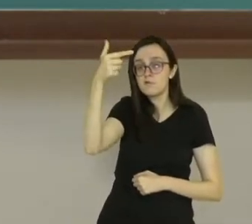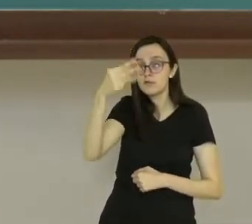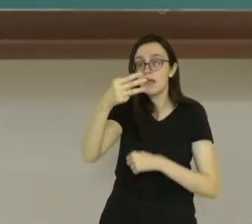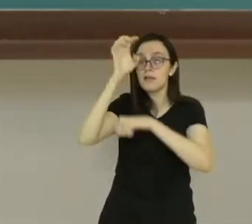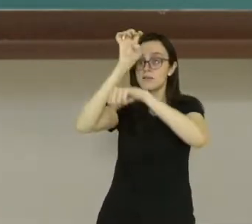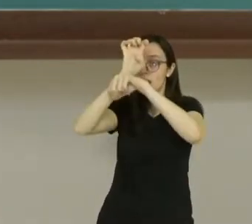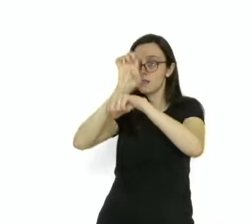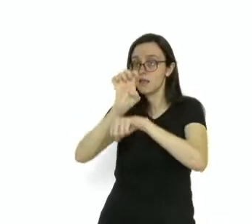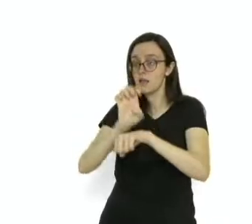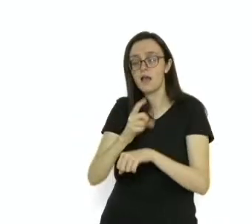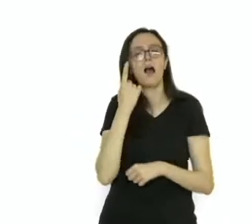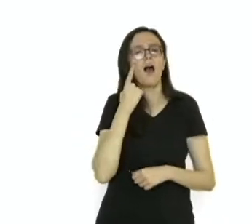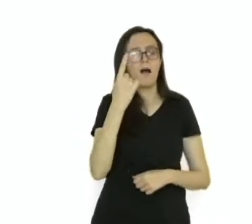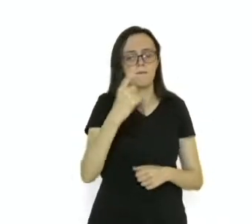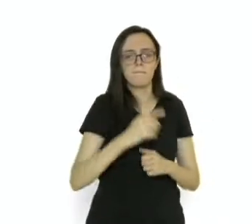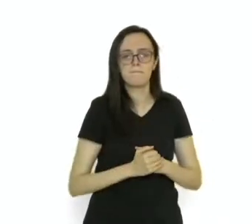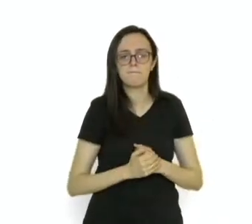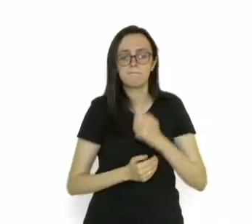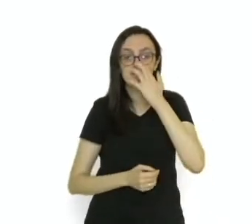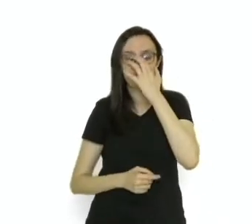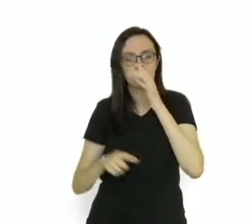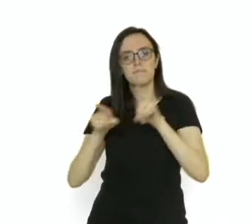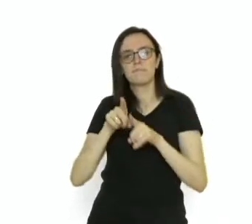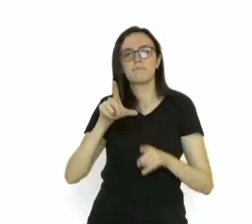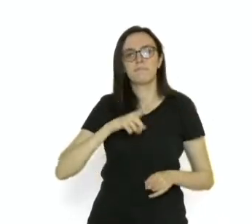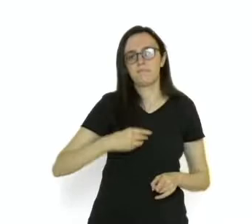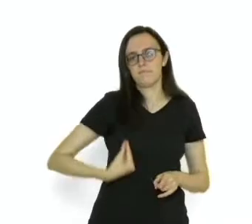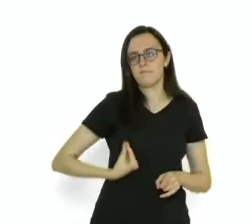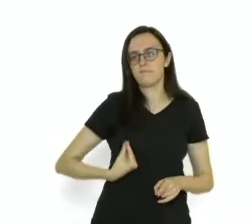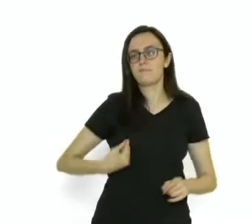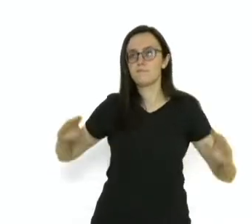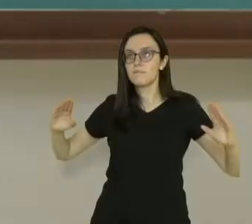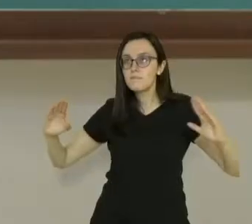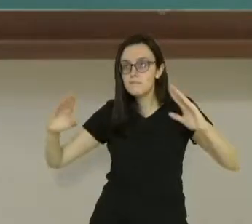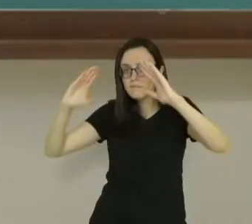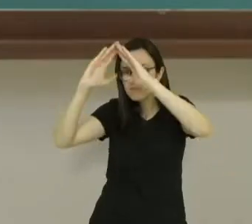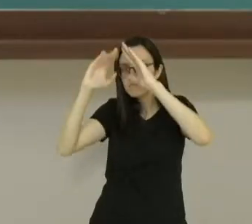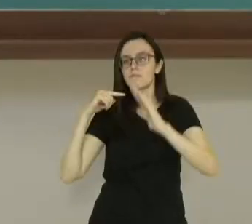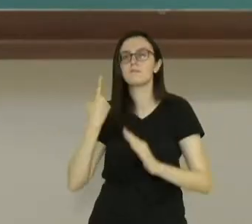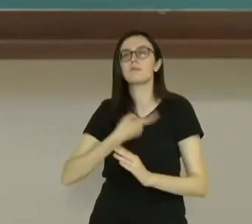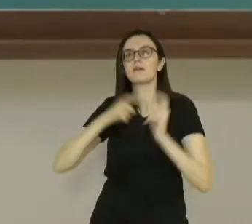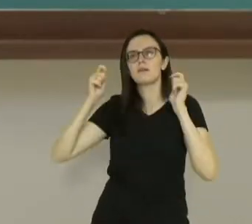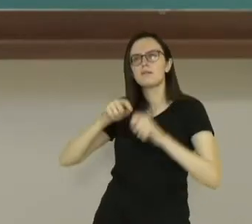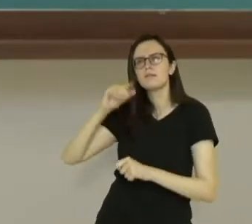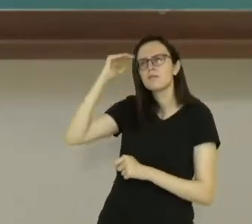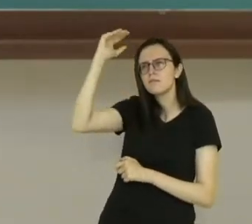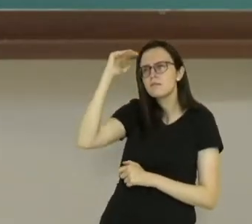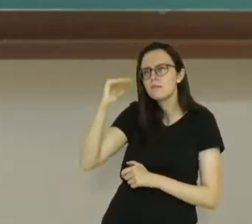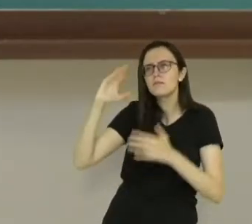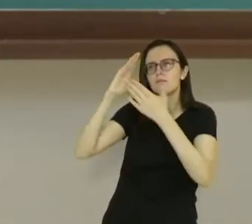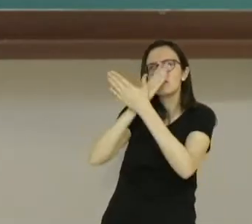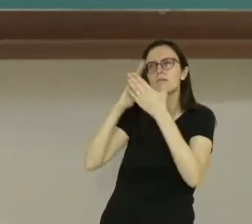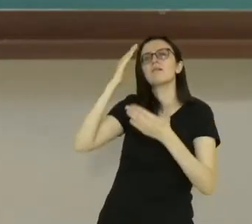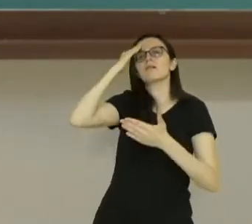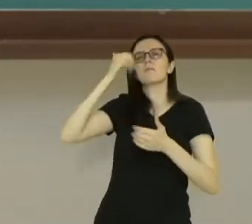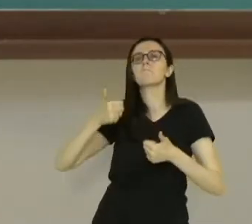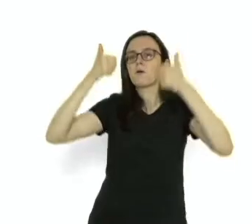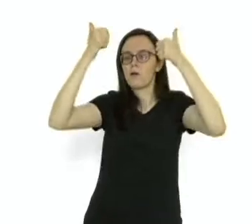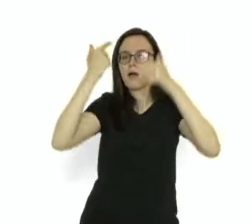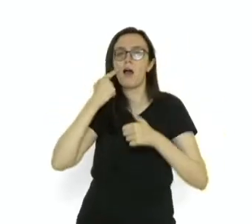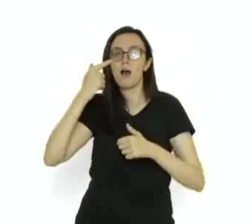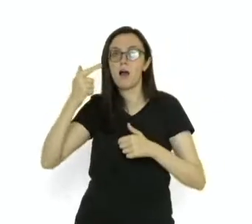terceiro estado. Aqui nessa pirâmide a gente consegue ter um exemplo de como era mais ou menos essa organização. No